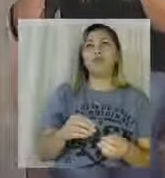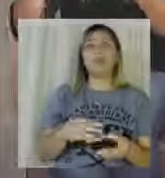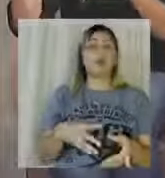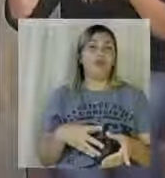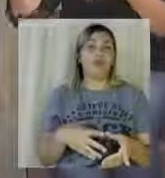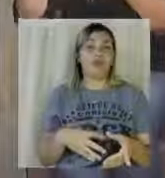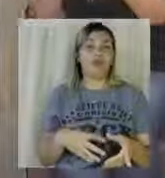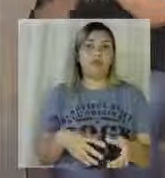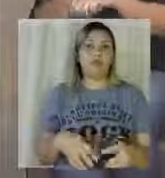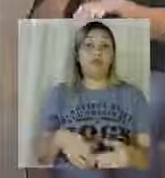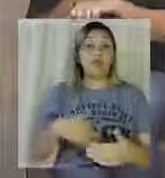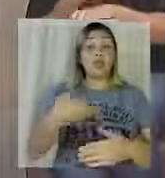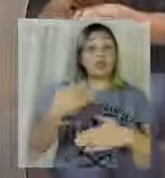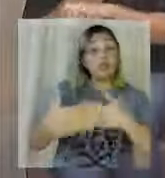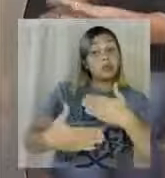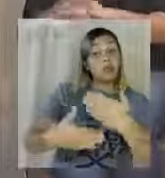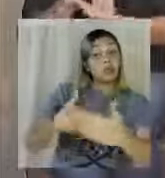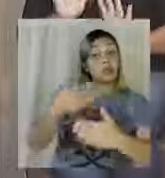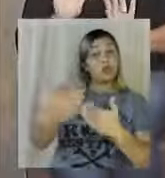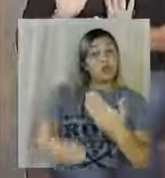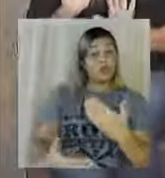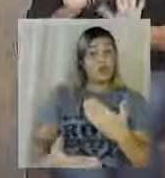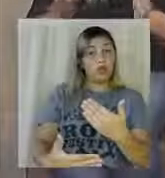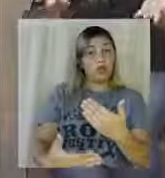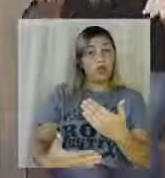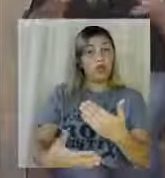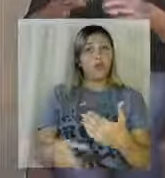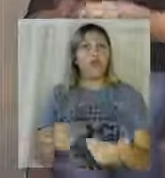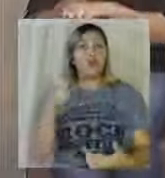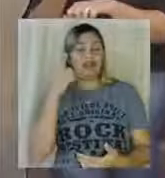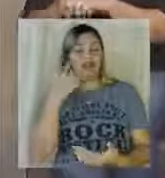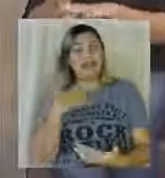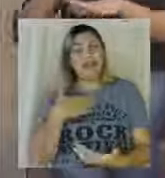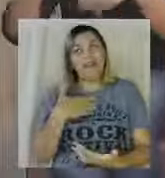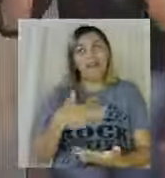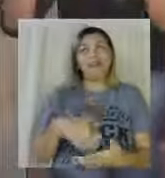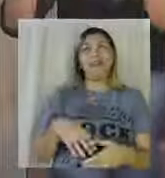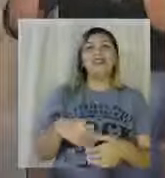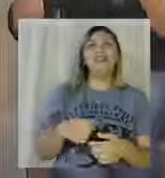do tempo, eu sou muito teimosa.